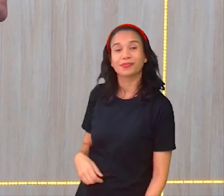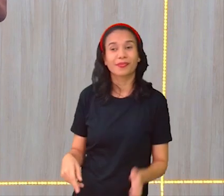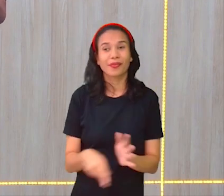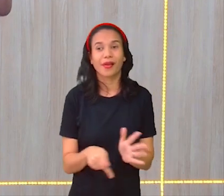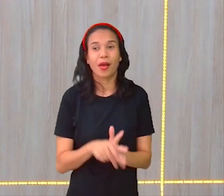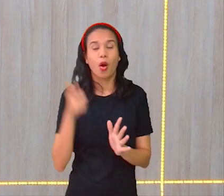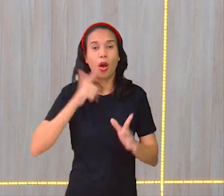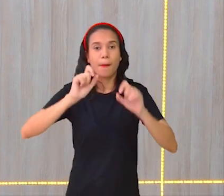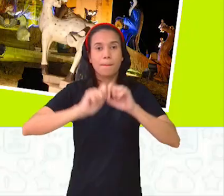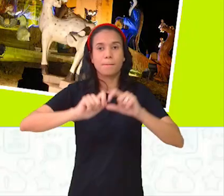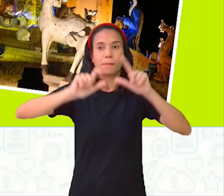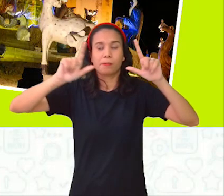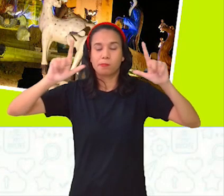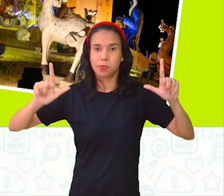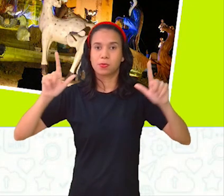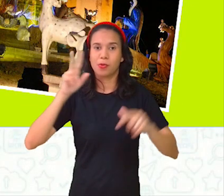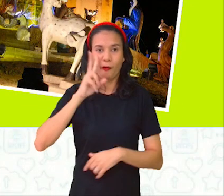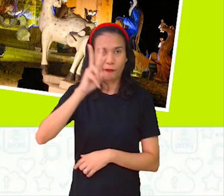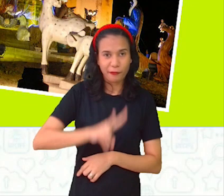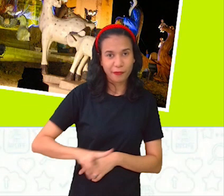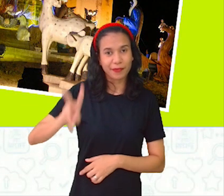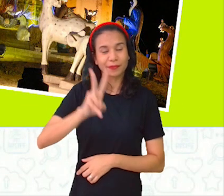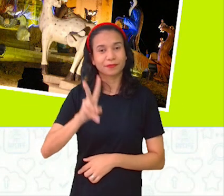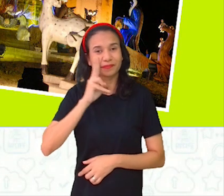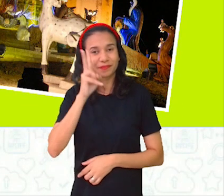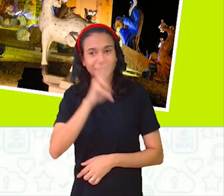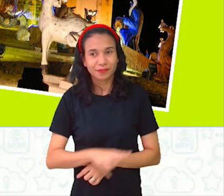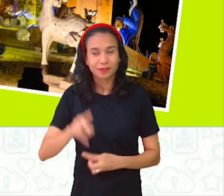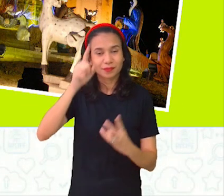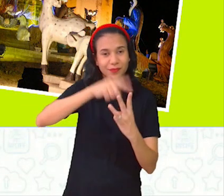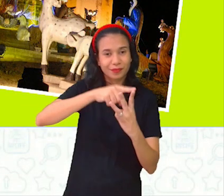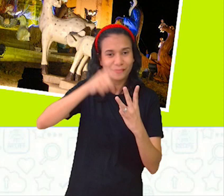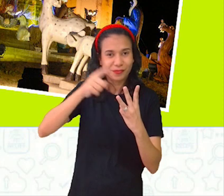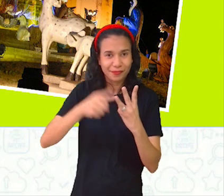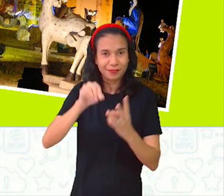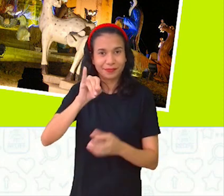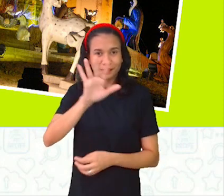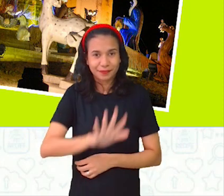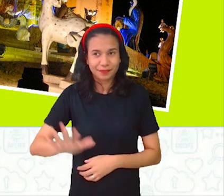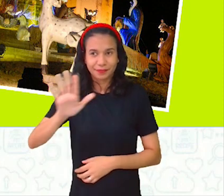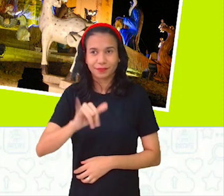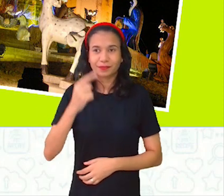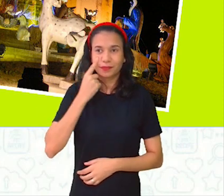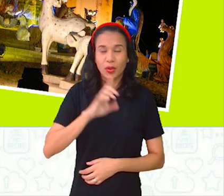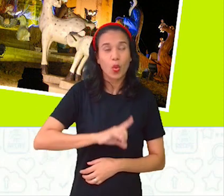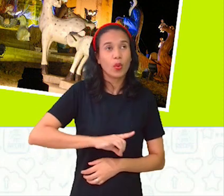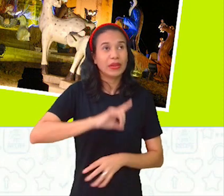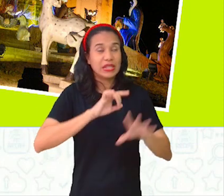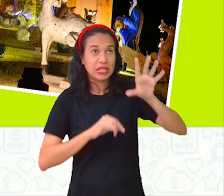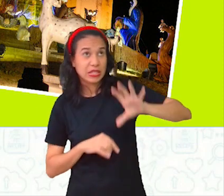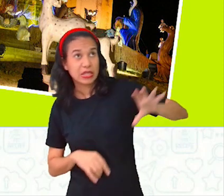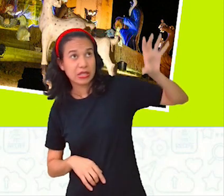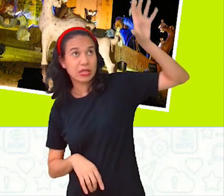dá para colocar essa imagem aí para a gente ver? Pronto, vocês estão vendo aí 3 presépios. Um ali em cima, que